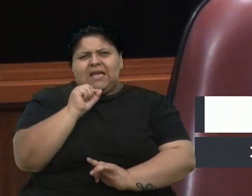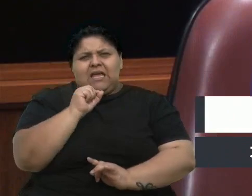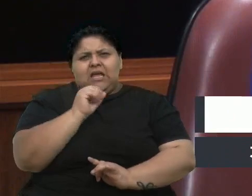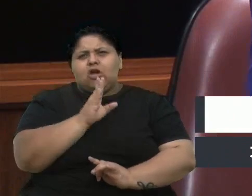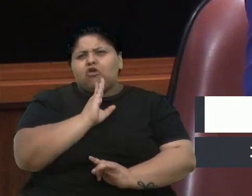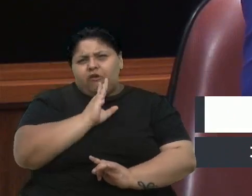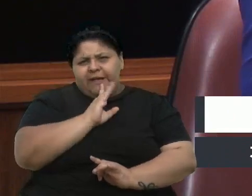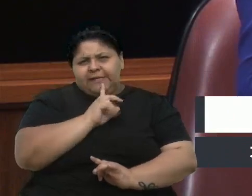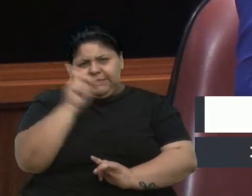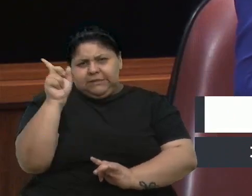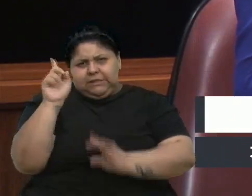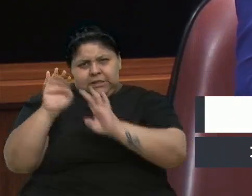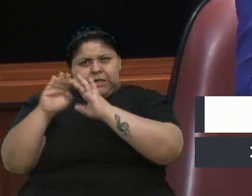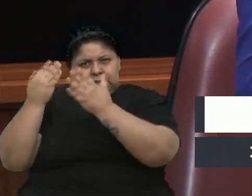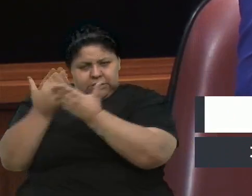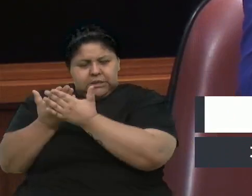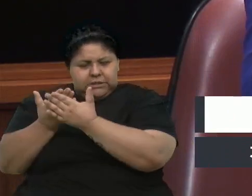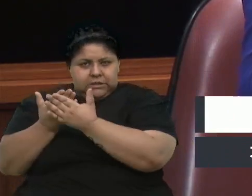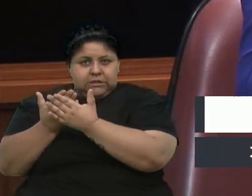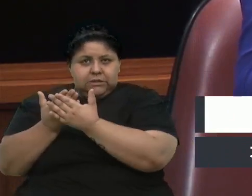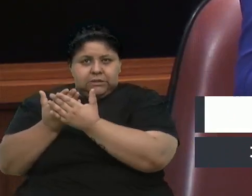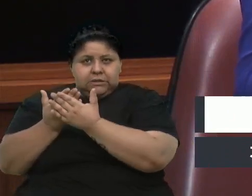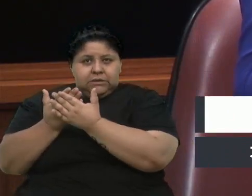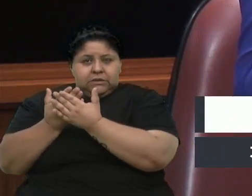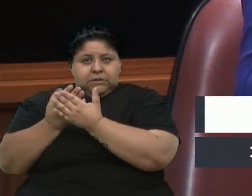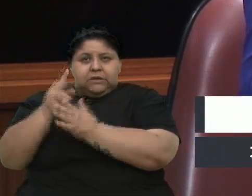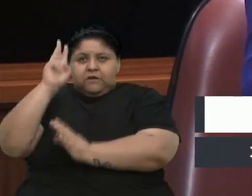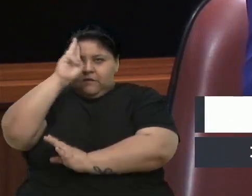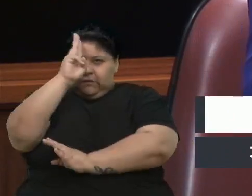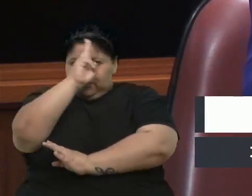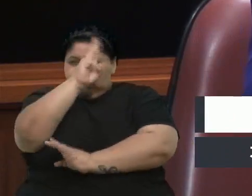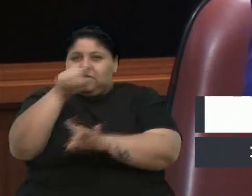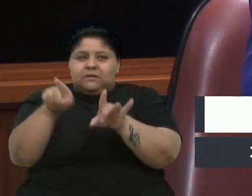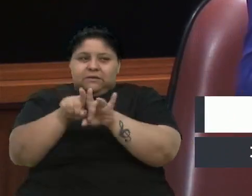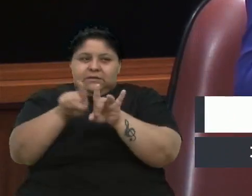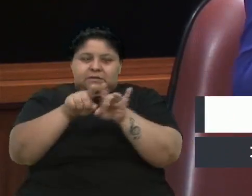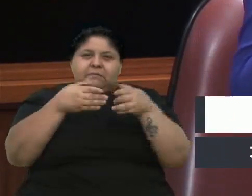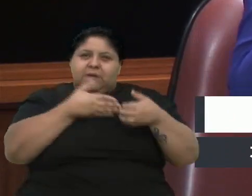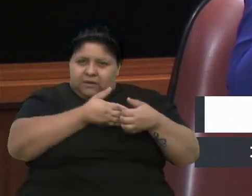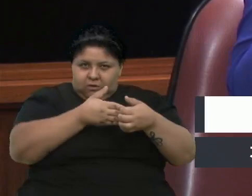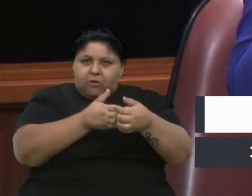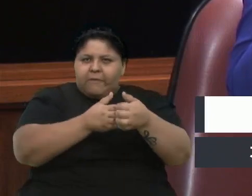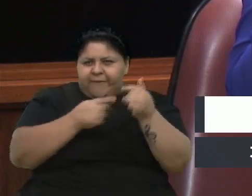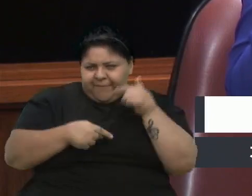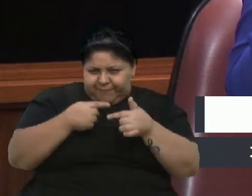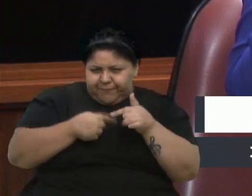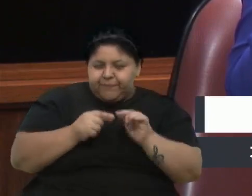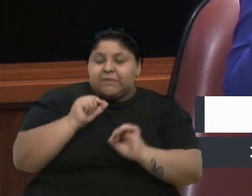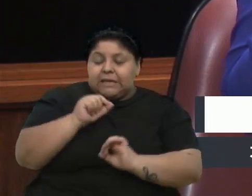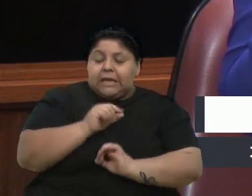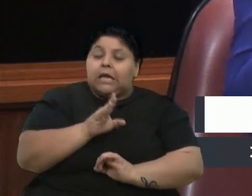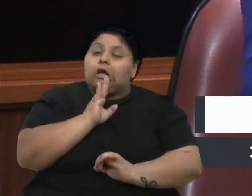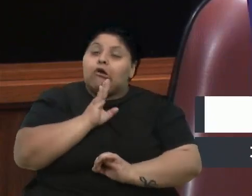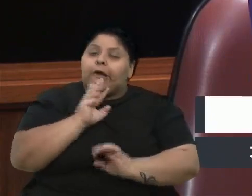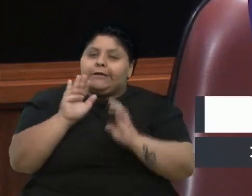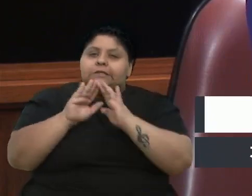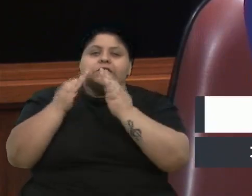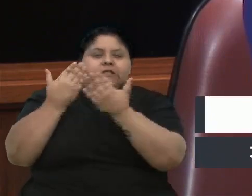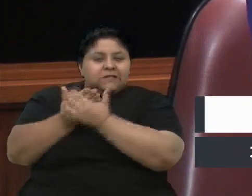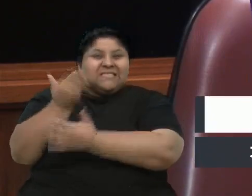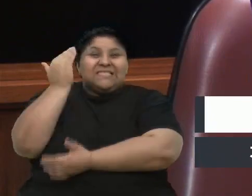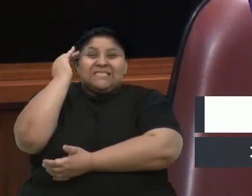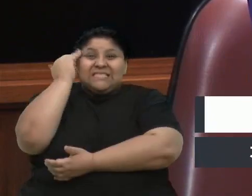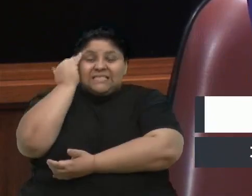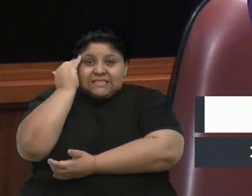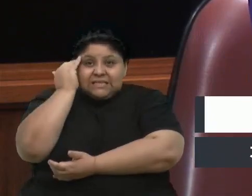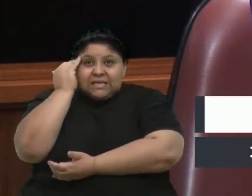escola, eu sei que o vereador Valim também tem acompanhado esse debate, né? Quem conhece aquela escola sabe, para